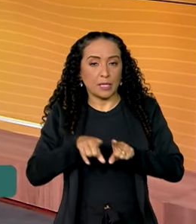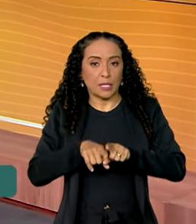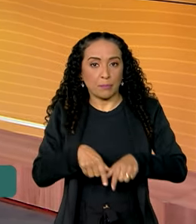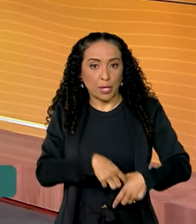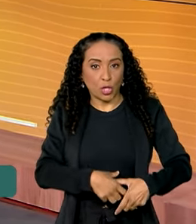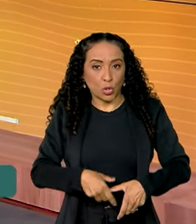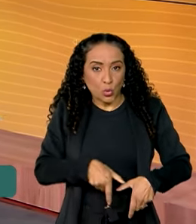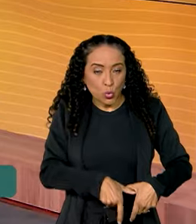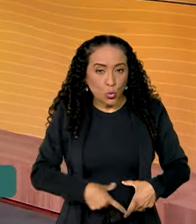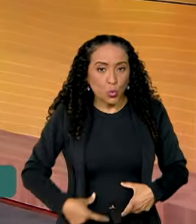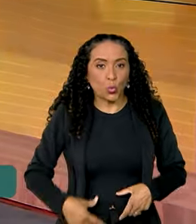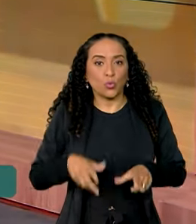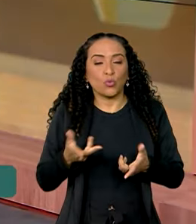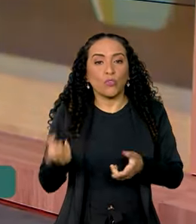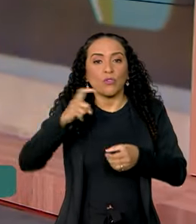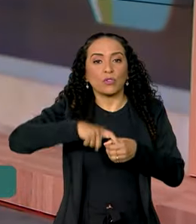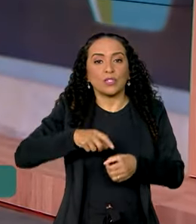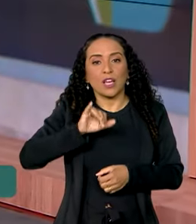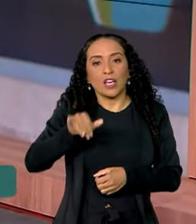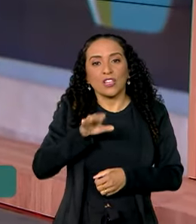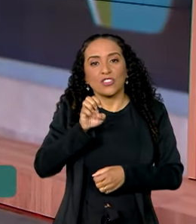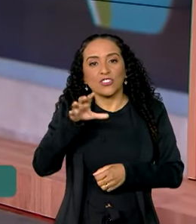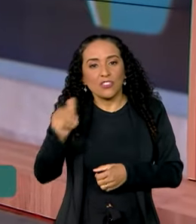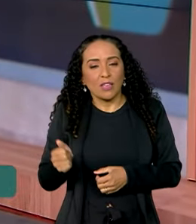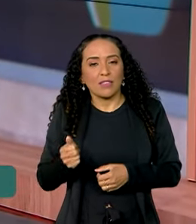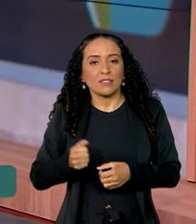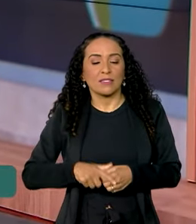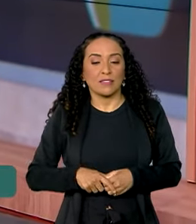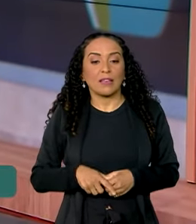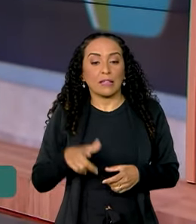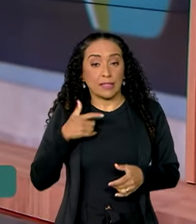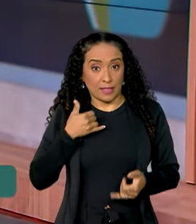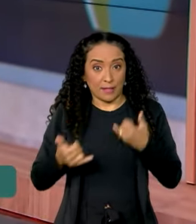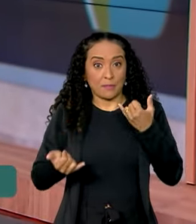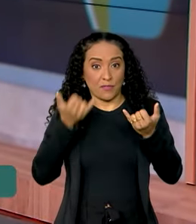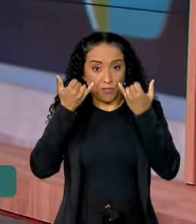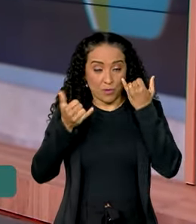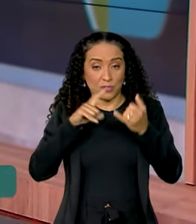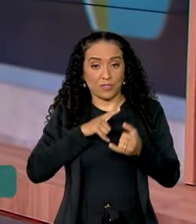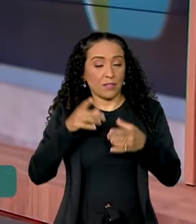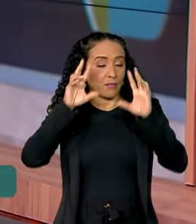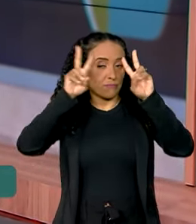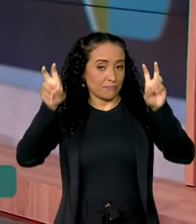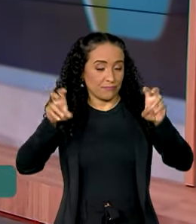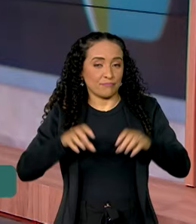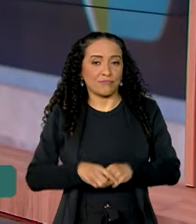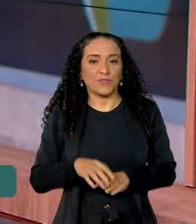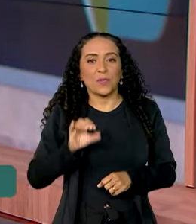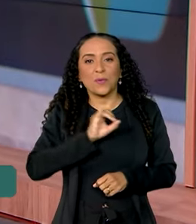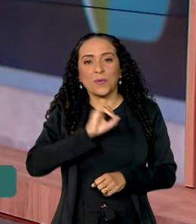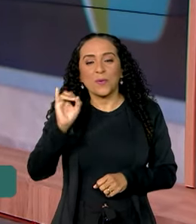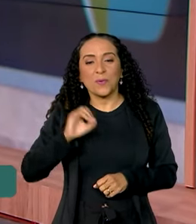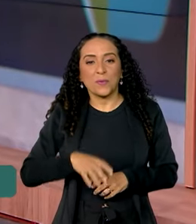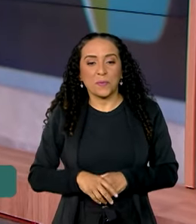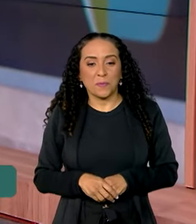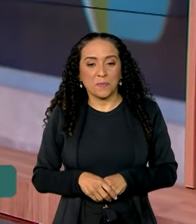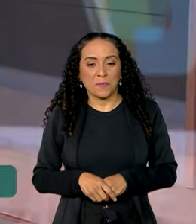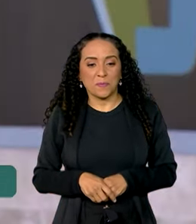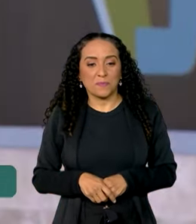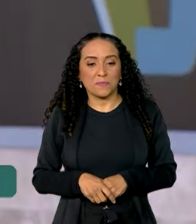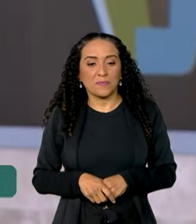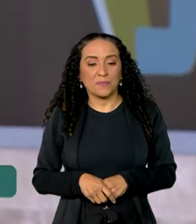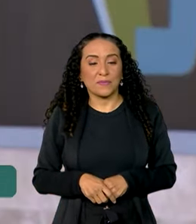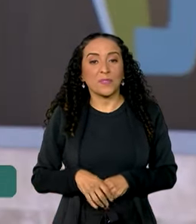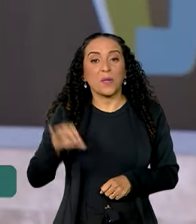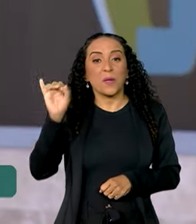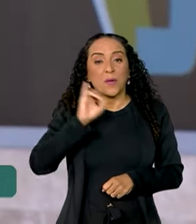útero vamos voltar a falar com Jéssica Gonçalves que tem também as informações sobre esse assunto Oi Jéssica